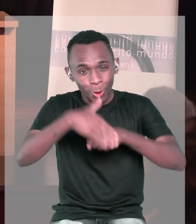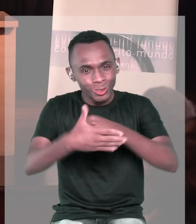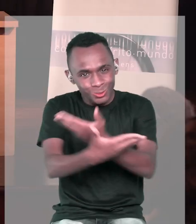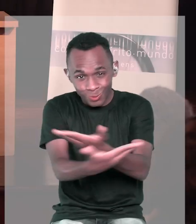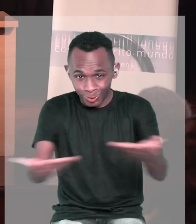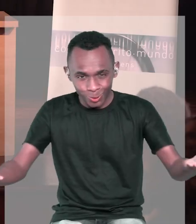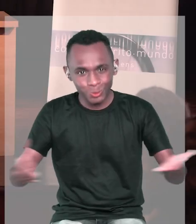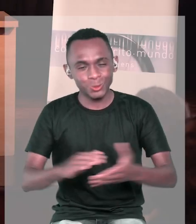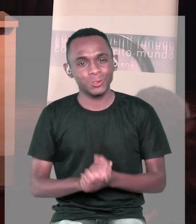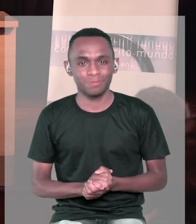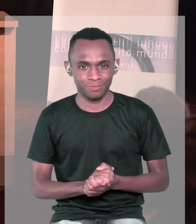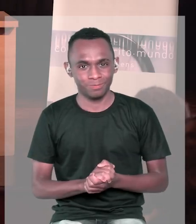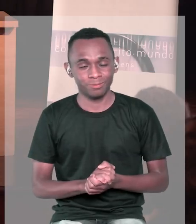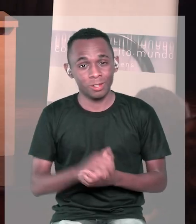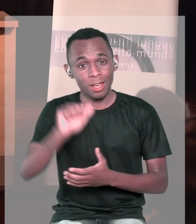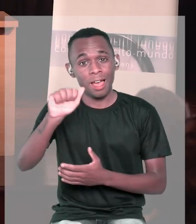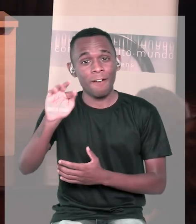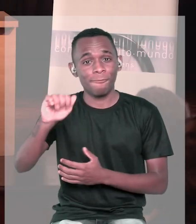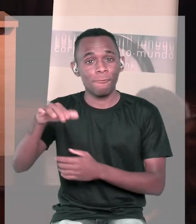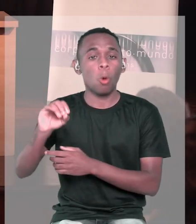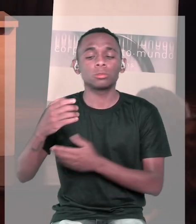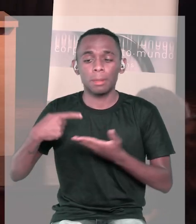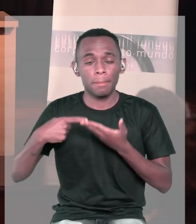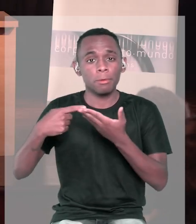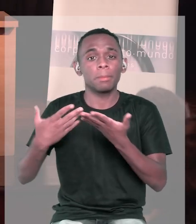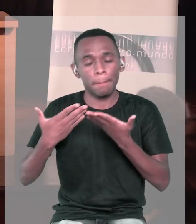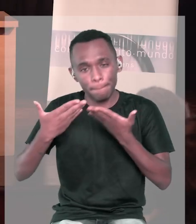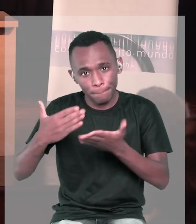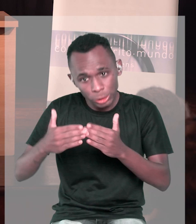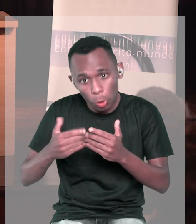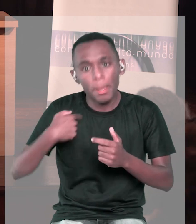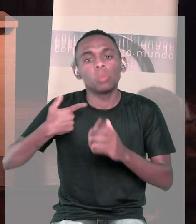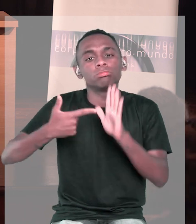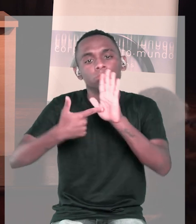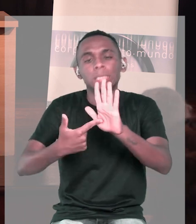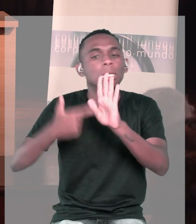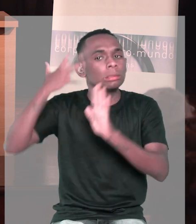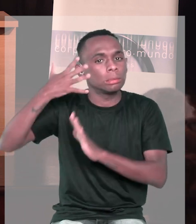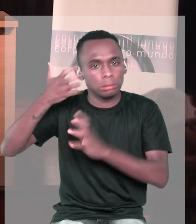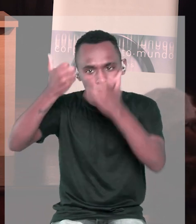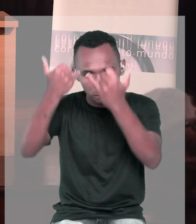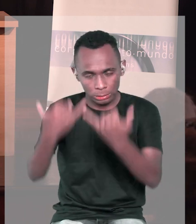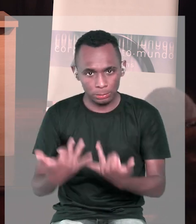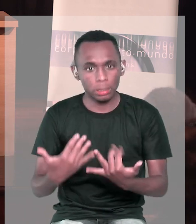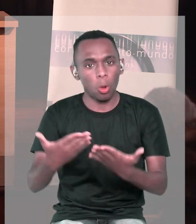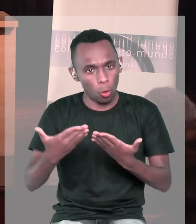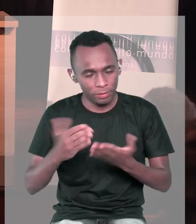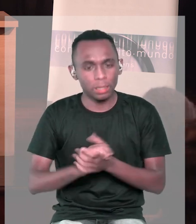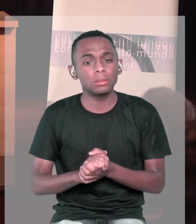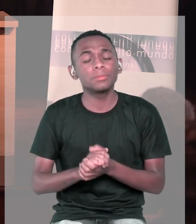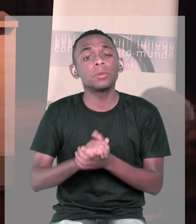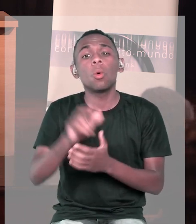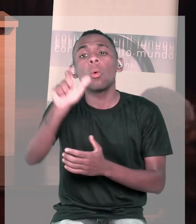noite a todos. O Afonso me pediu para ler a apresentação aqui. Eu vou passar para vocês, então. O Frédéric